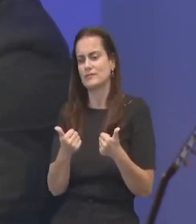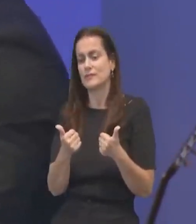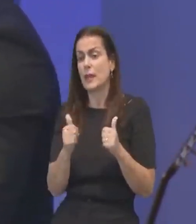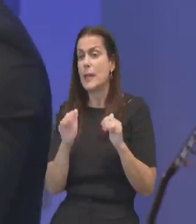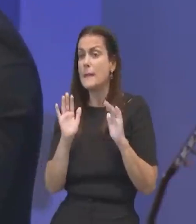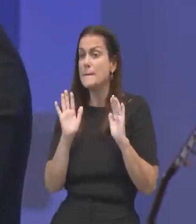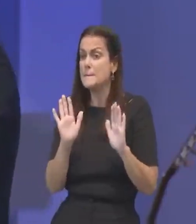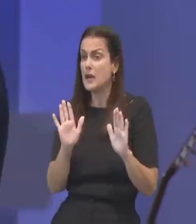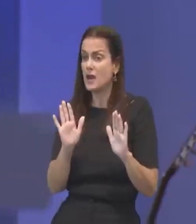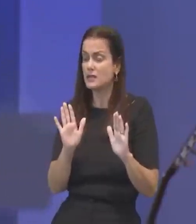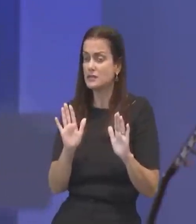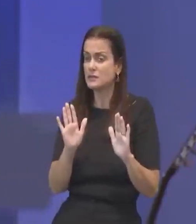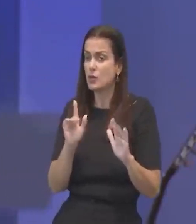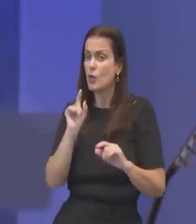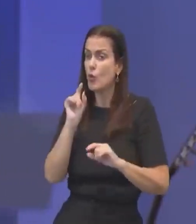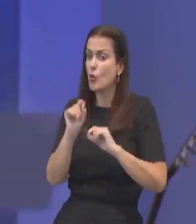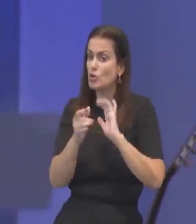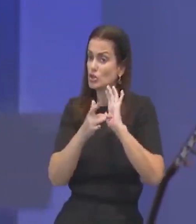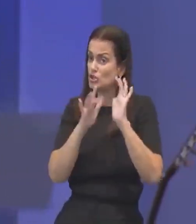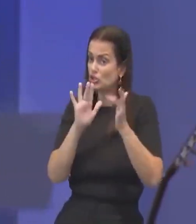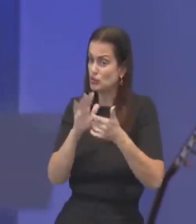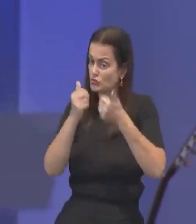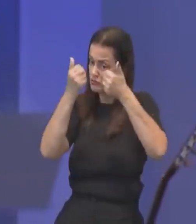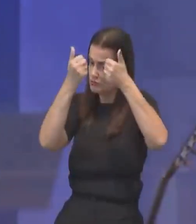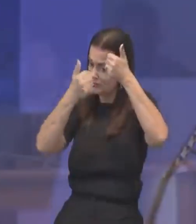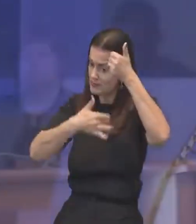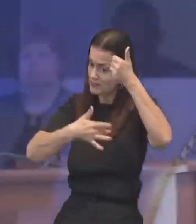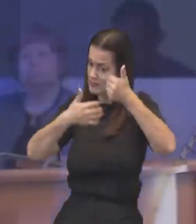Mas o que essas palavras de Jesus